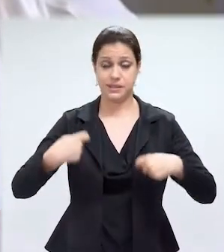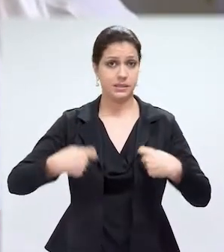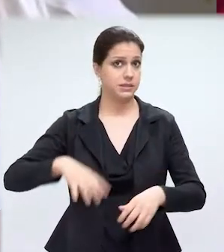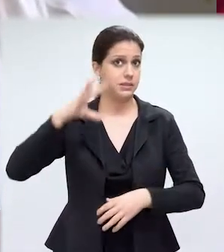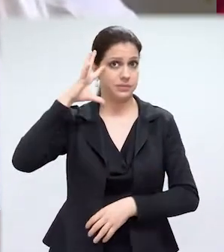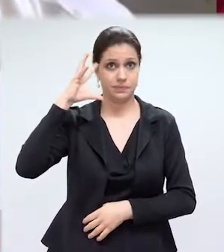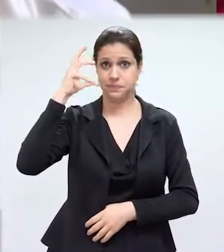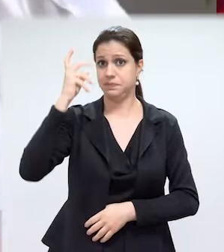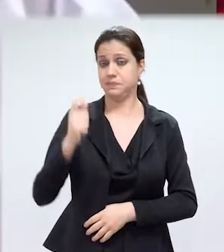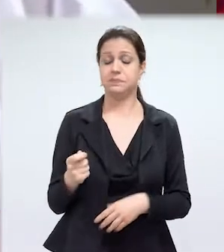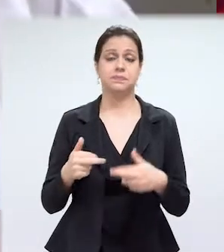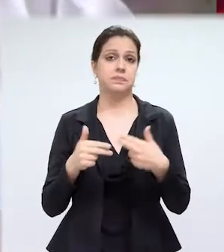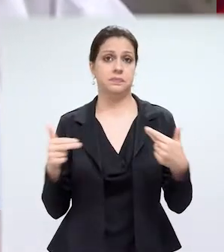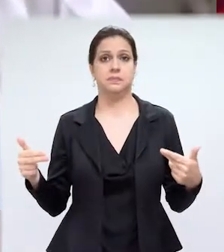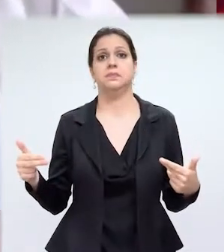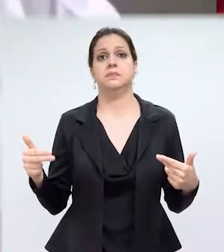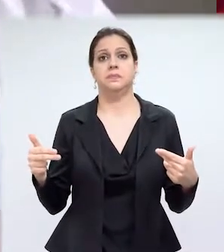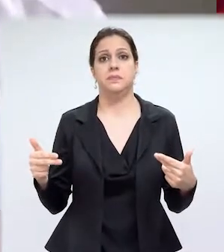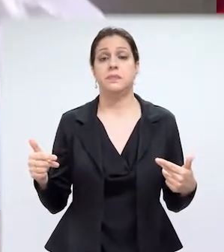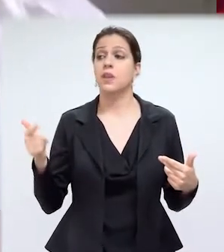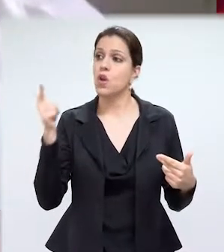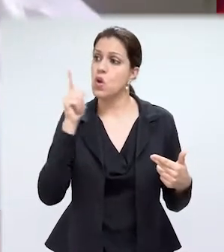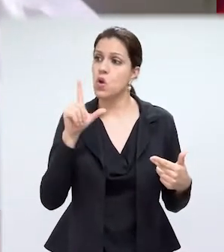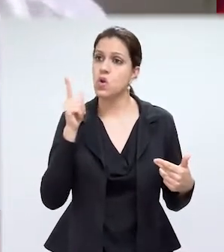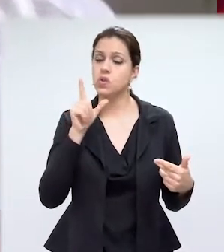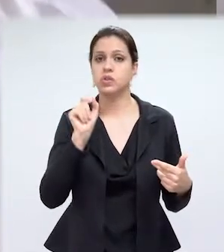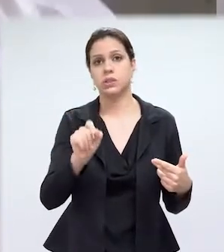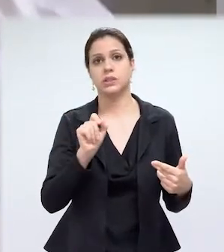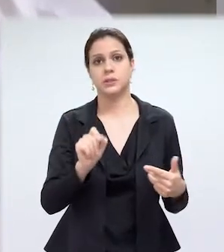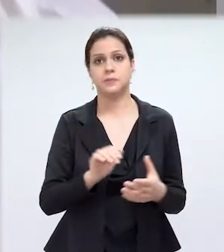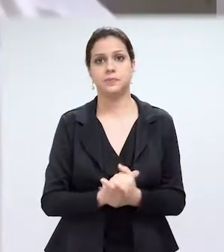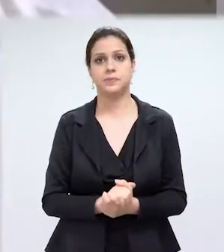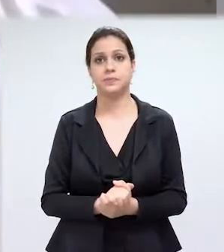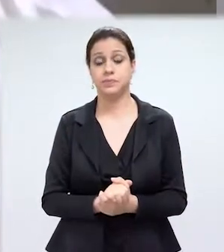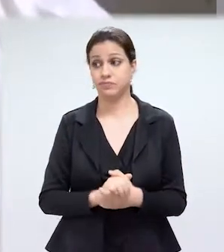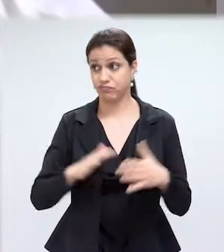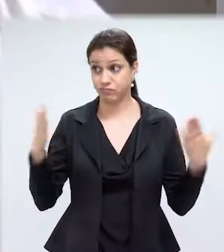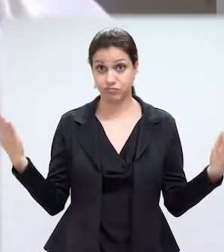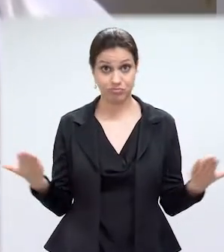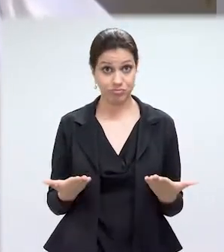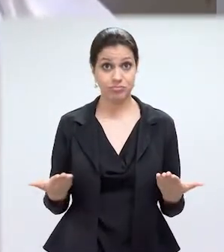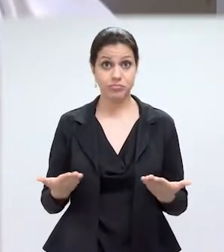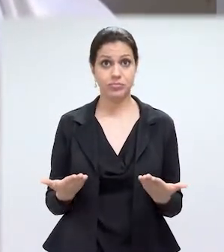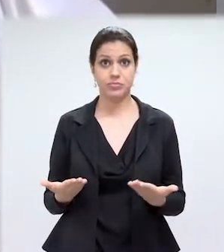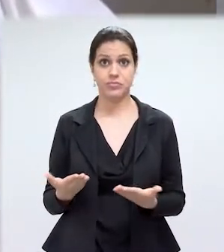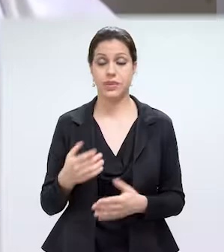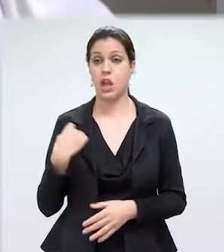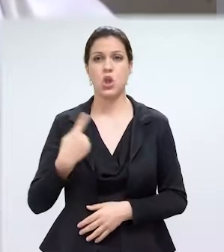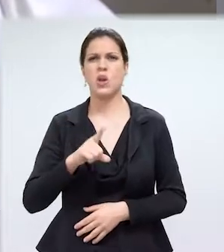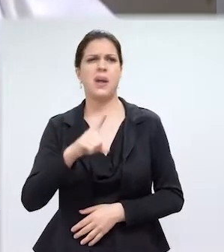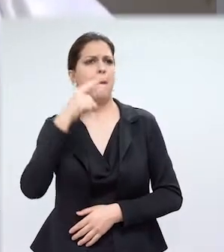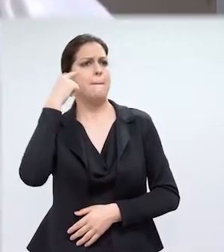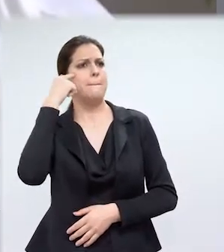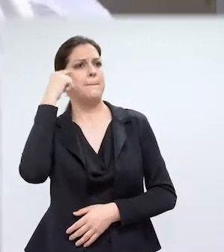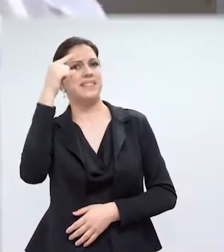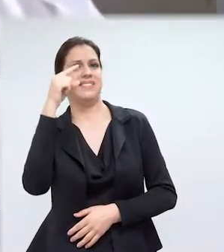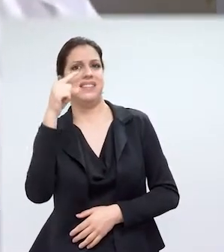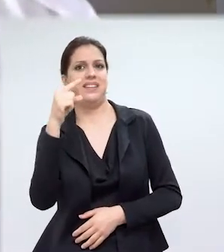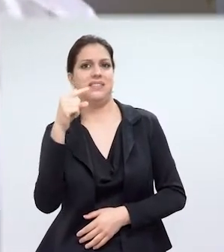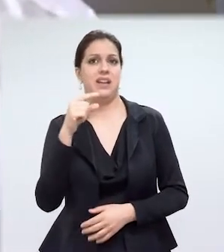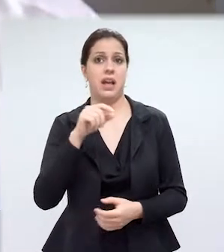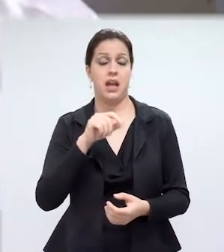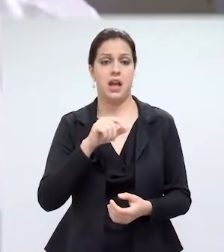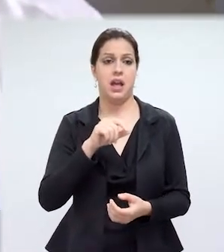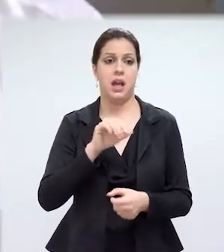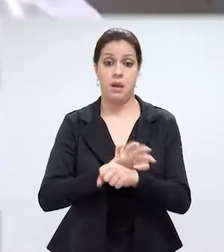nossos governantes, olha, tem que tomar as providências para que essas questões, né, agora,